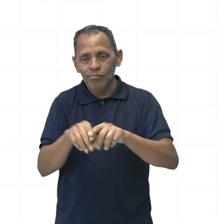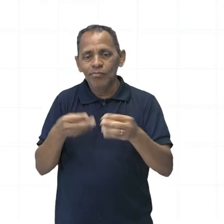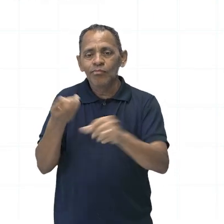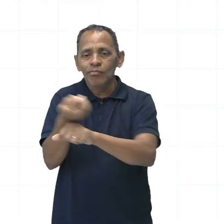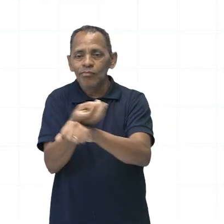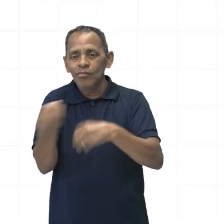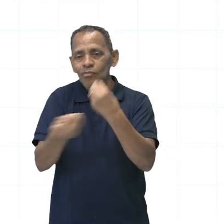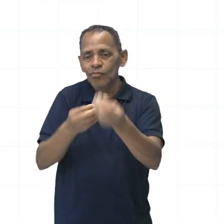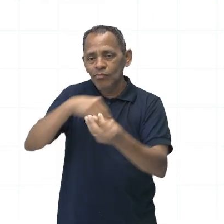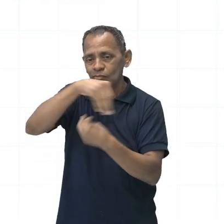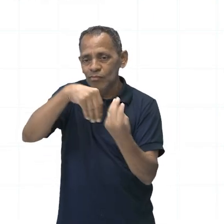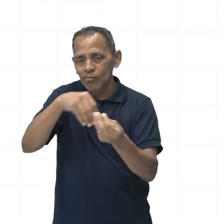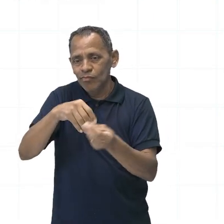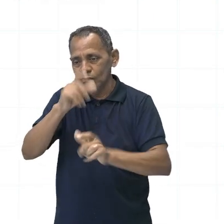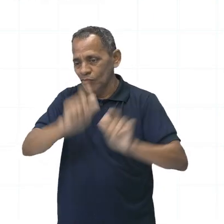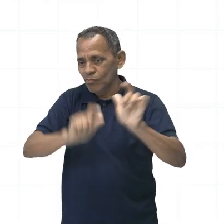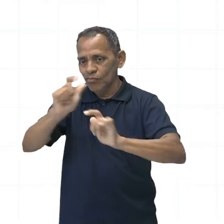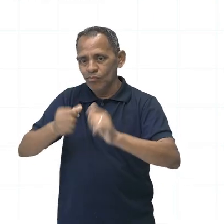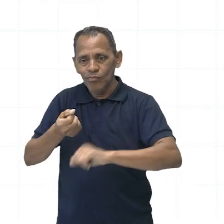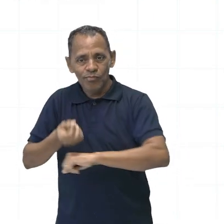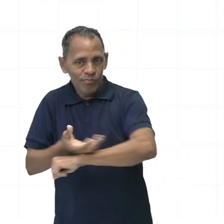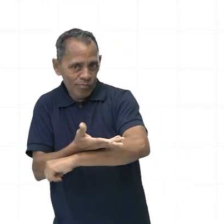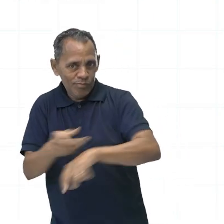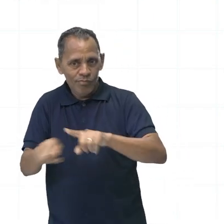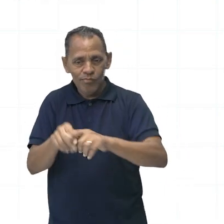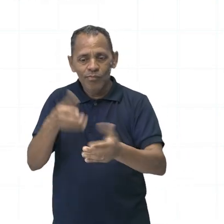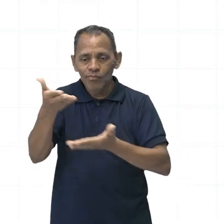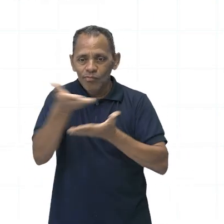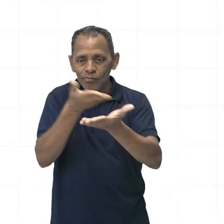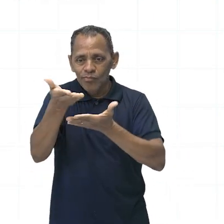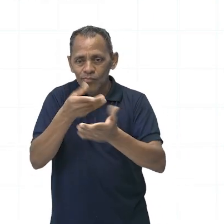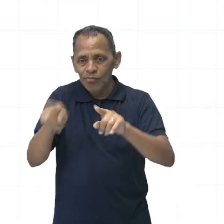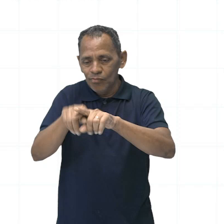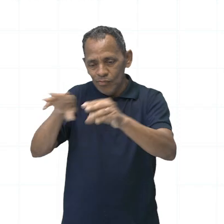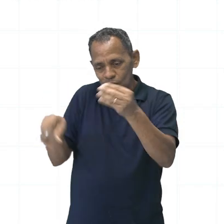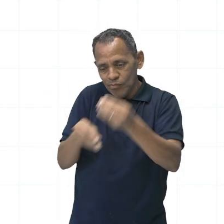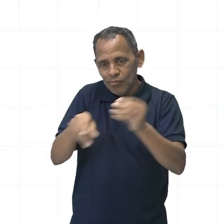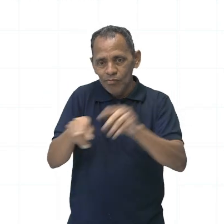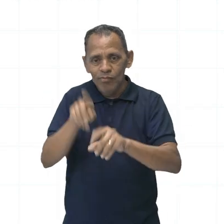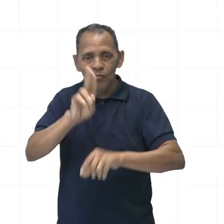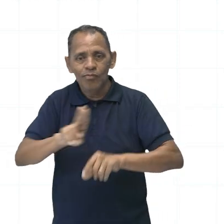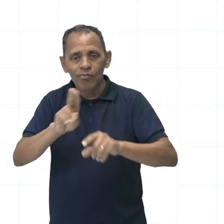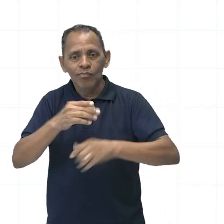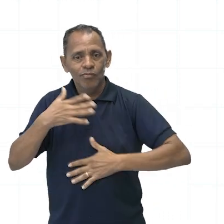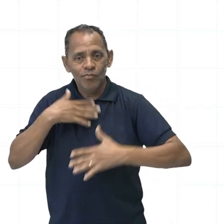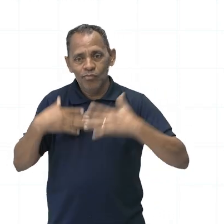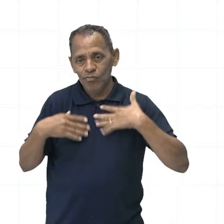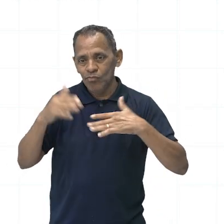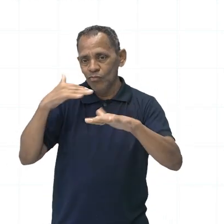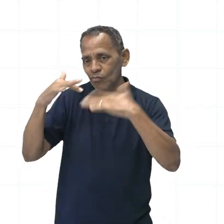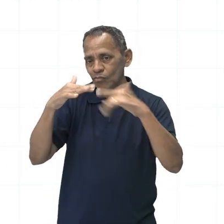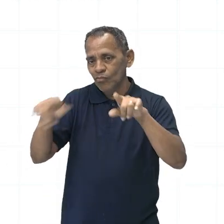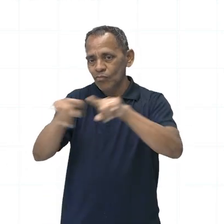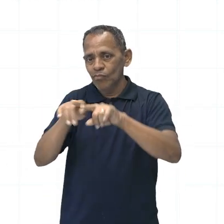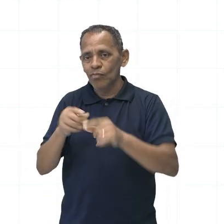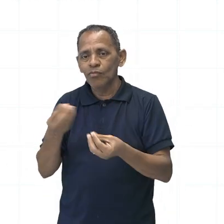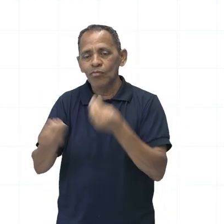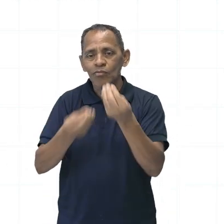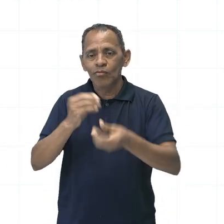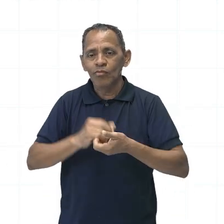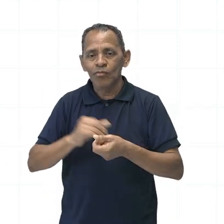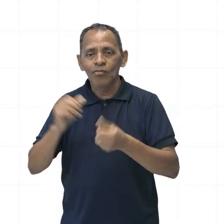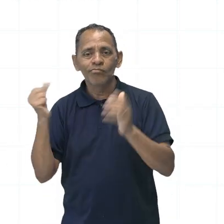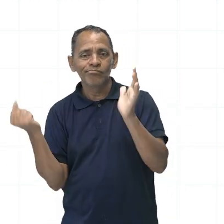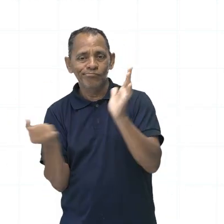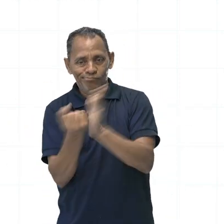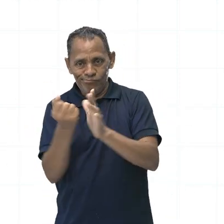envolver o público emocionalmente de forma colaborativa e inclusiva, utilizando o corpo e movimento de